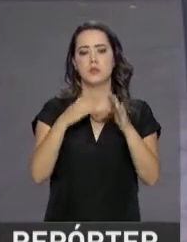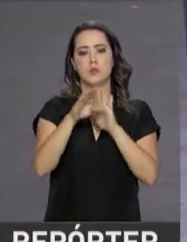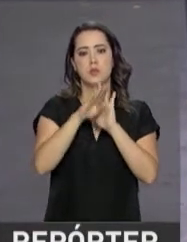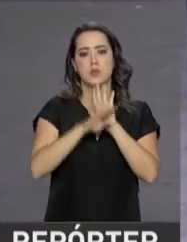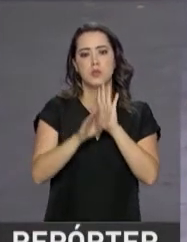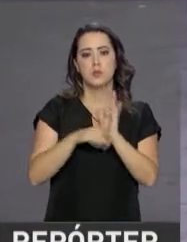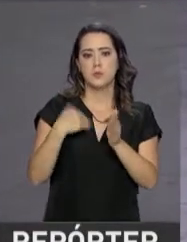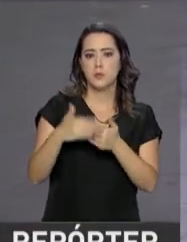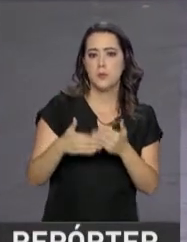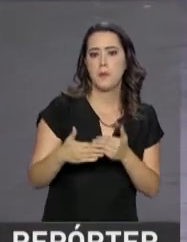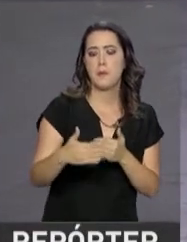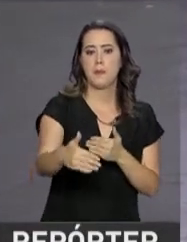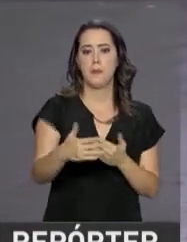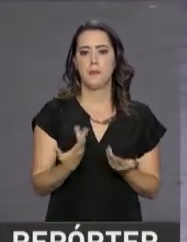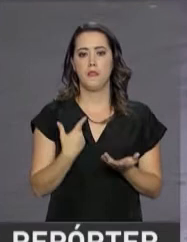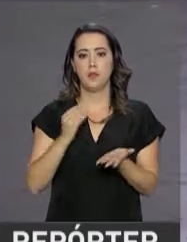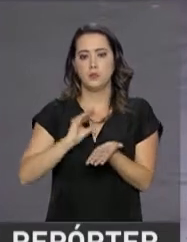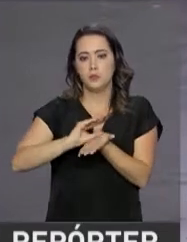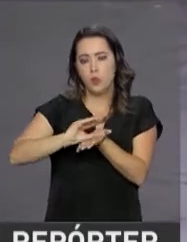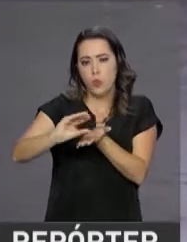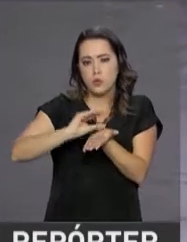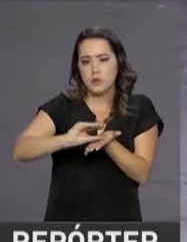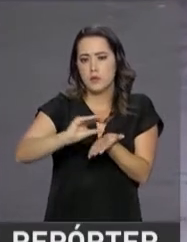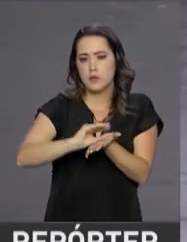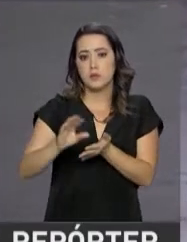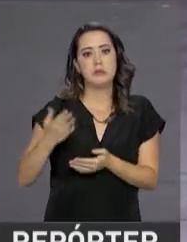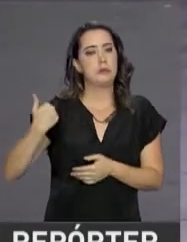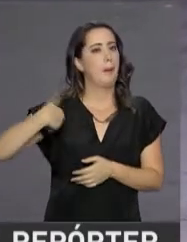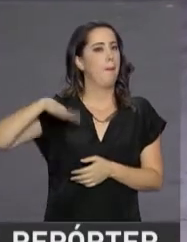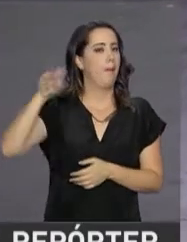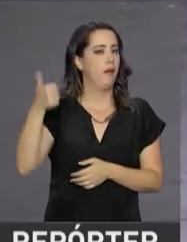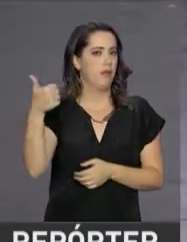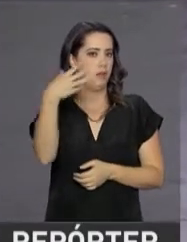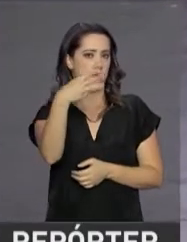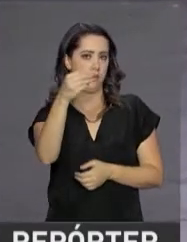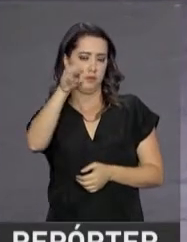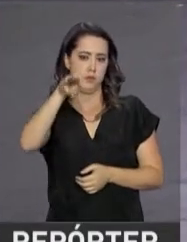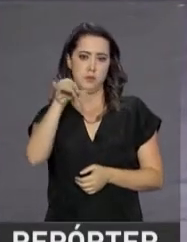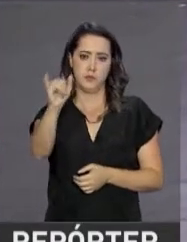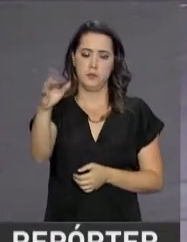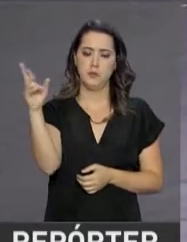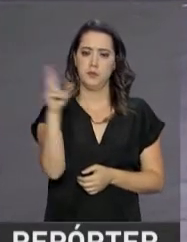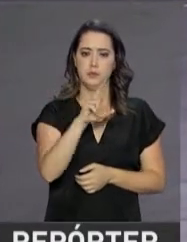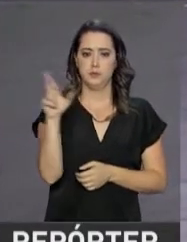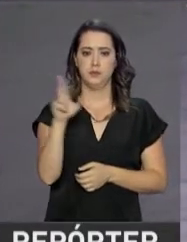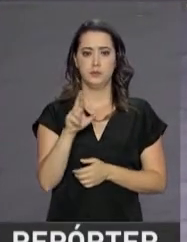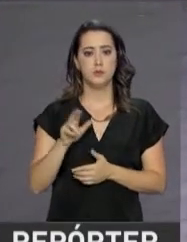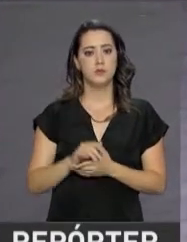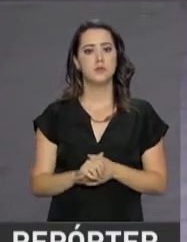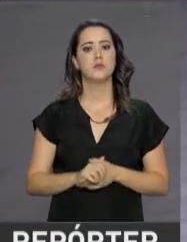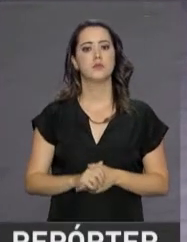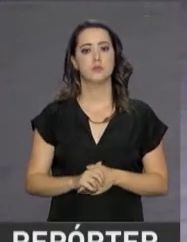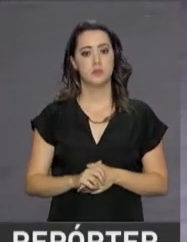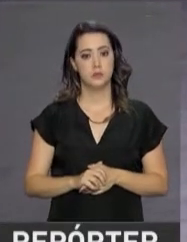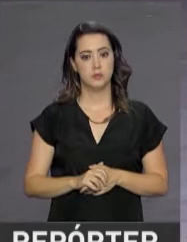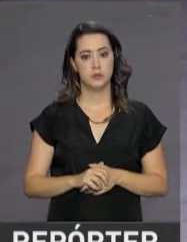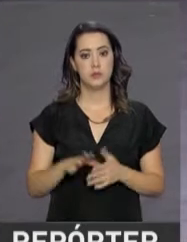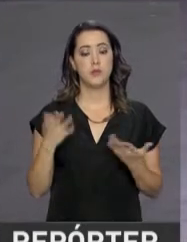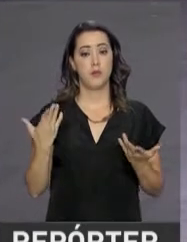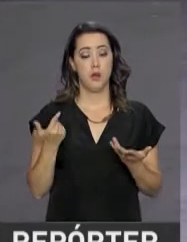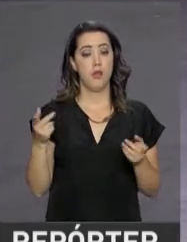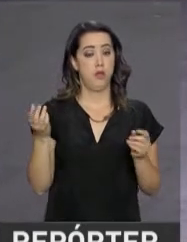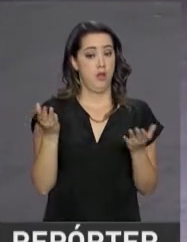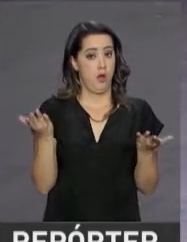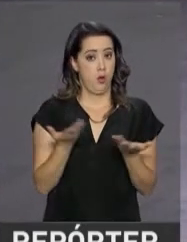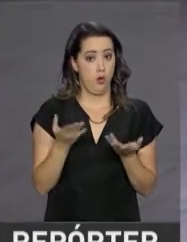programa Avançar. Os investimentos foram superiores a 130 bilhões de reais e com